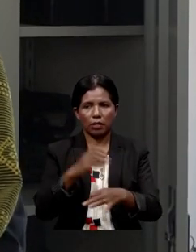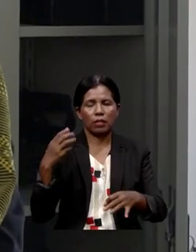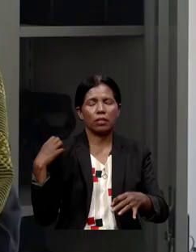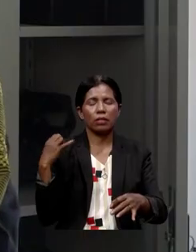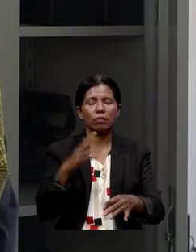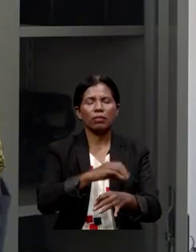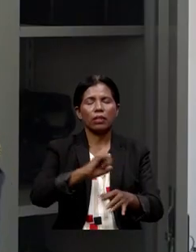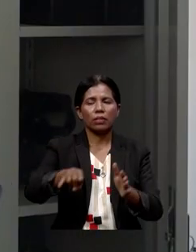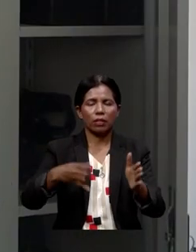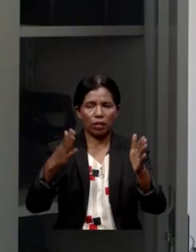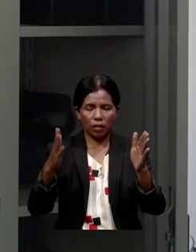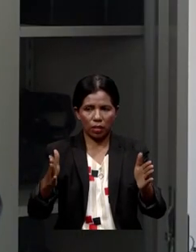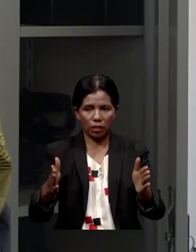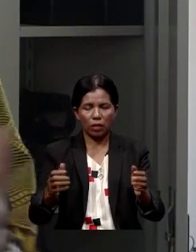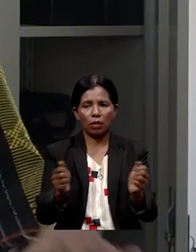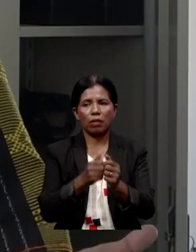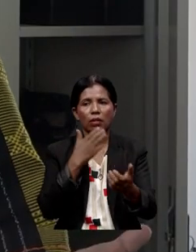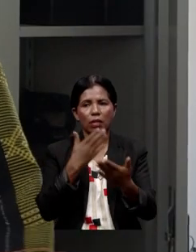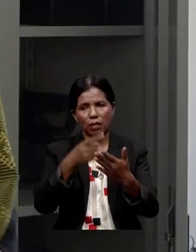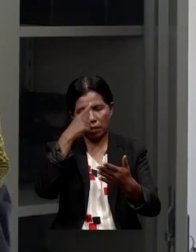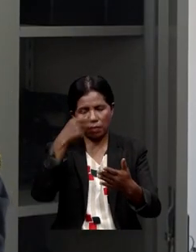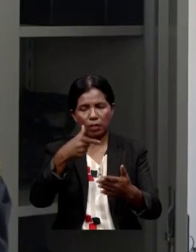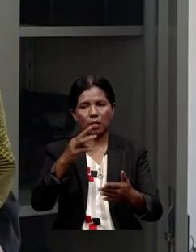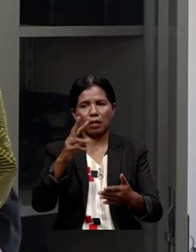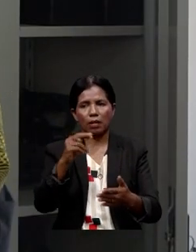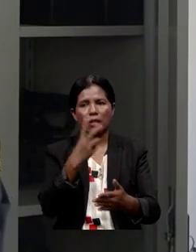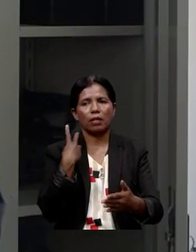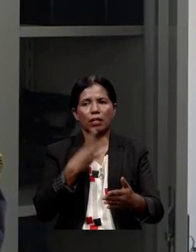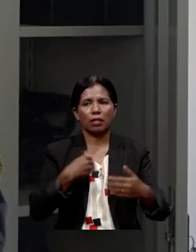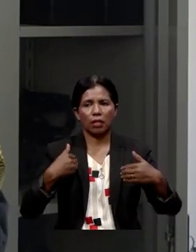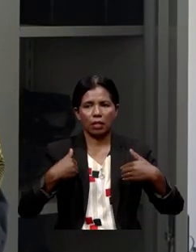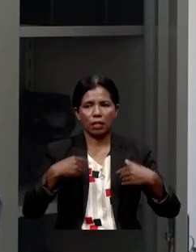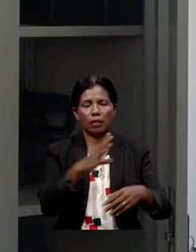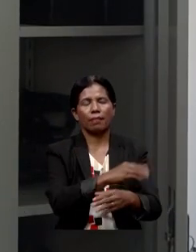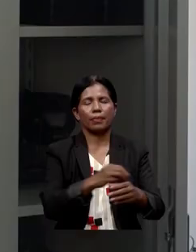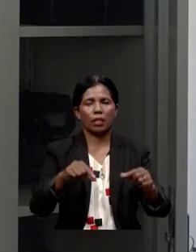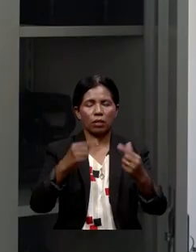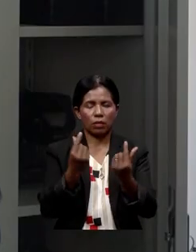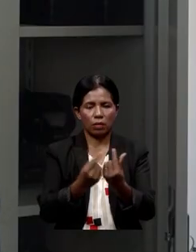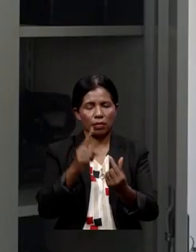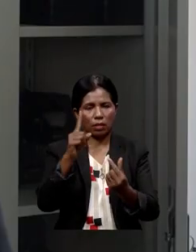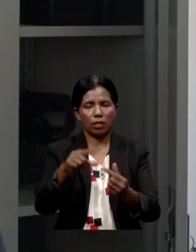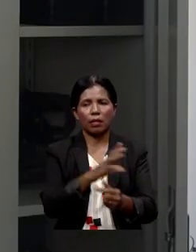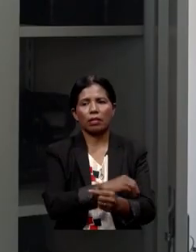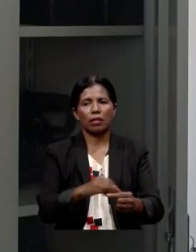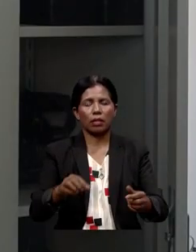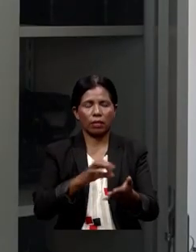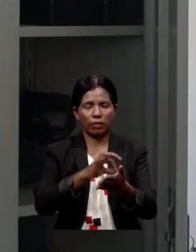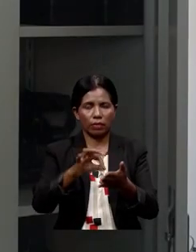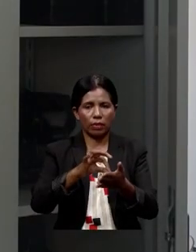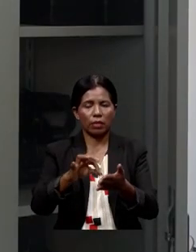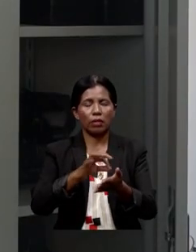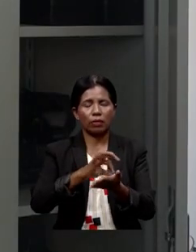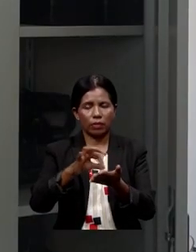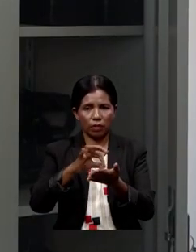jornalismo, Lelio. Tane, ho eficiência, também e tem Gemen, né? E tem outra one man, one team. Tane, né? Mas que centro de formação, né?